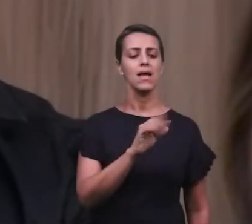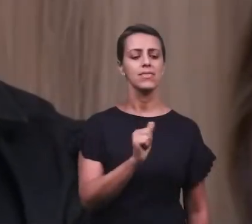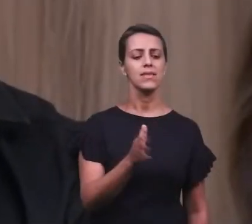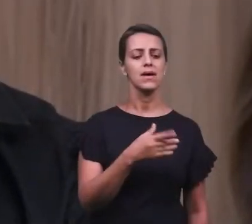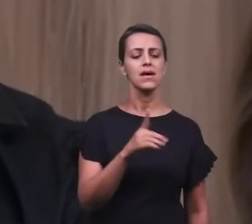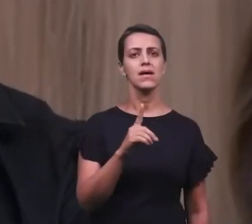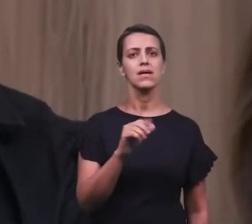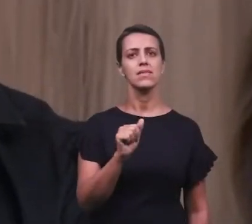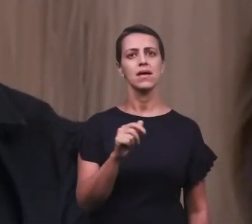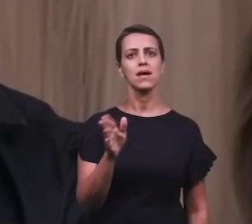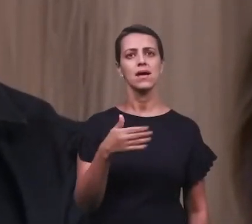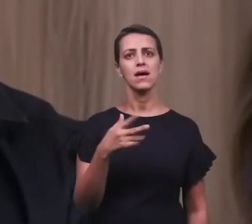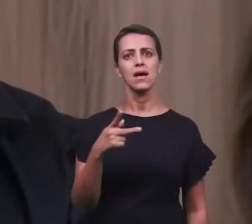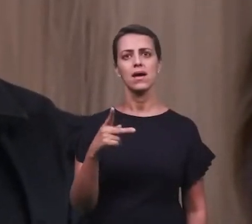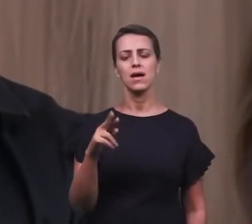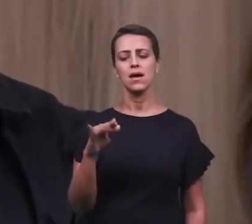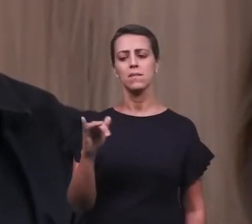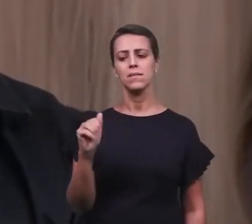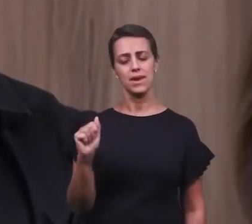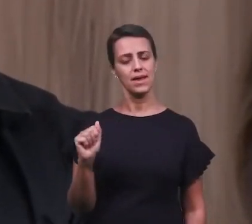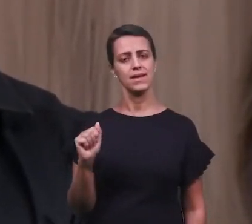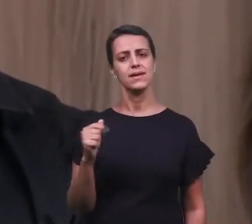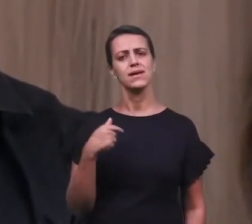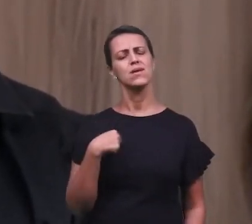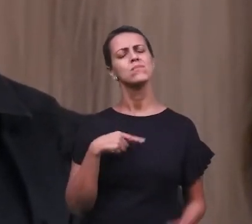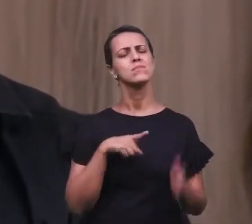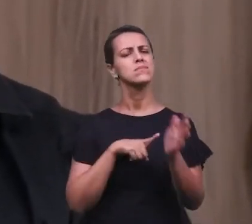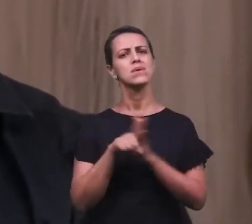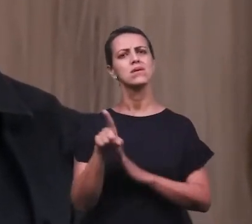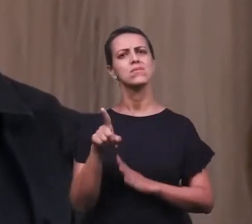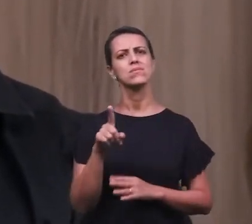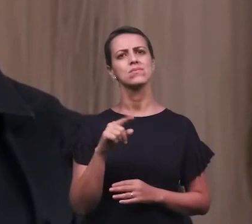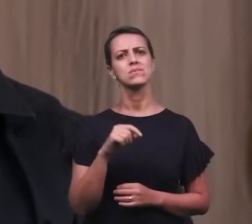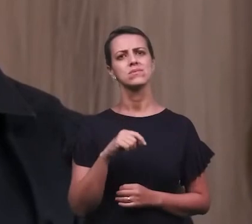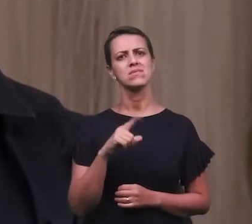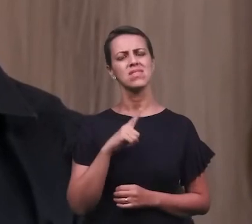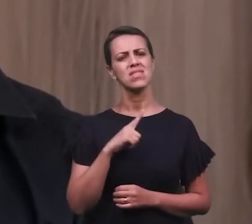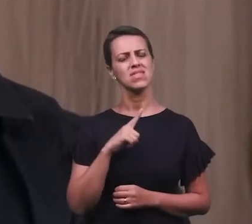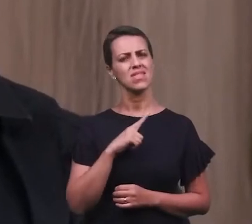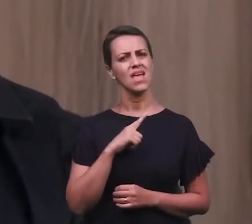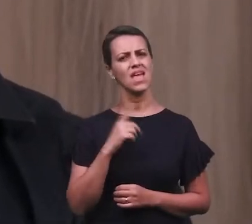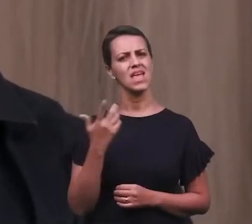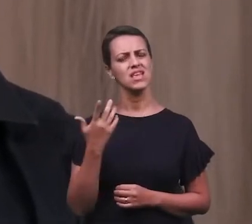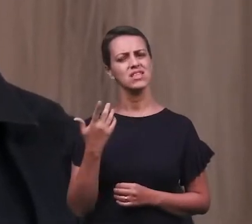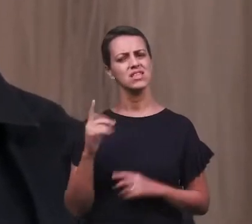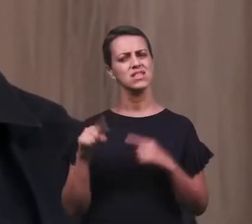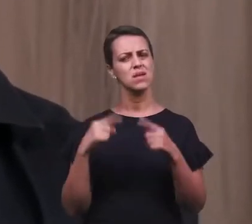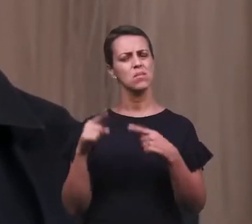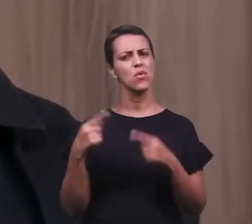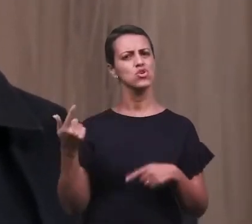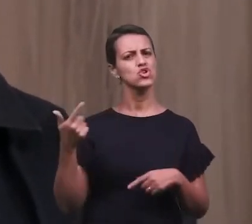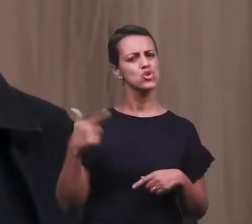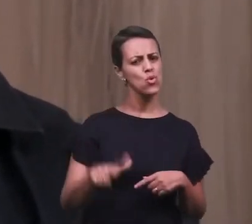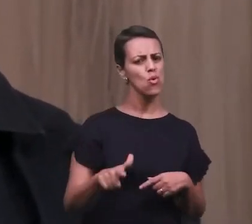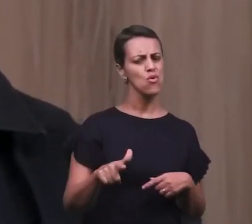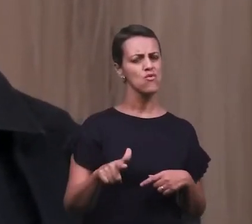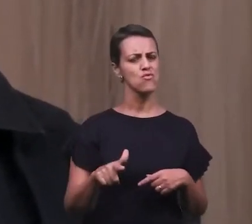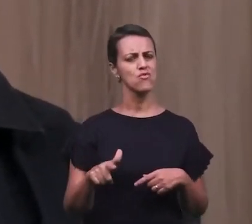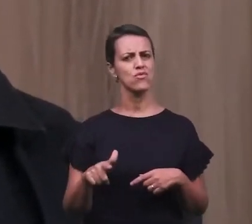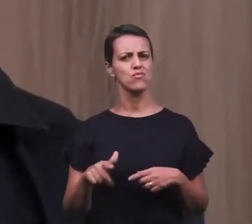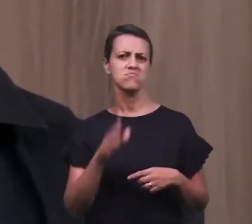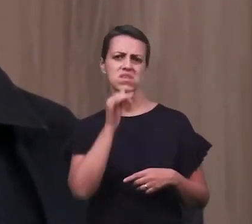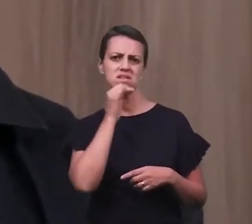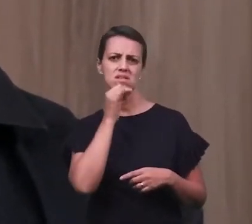fazer para o pastor é: há uma segunda chance para um jovem que andava nos caminhos do